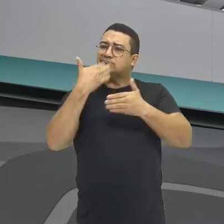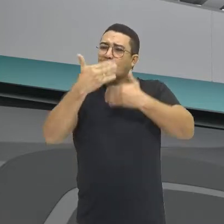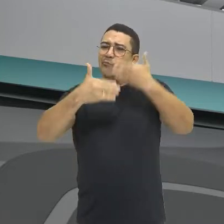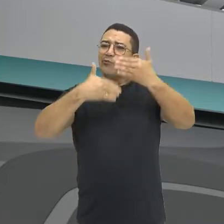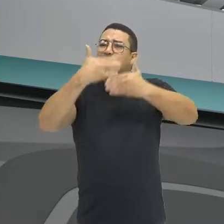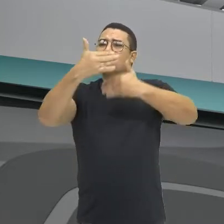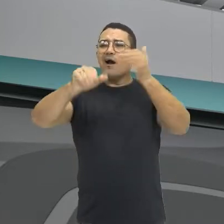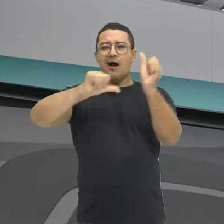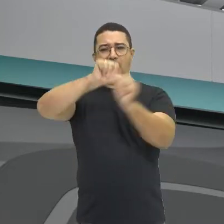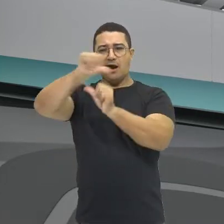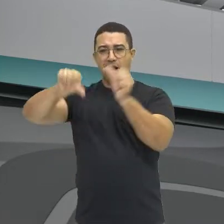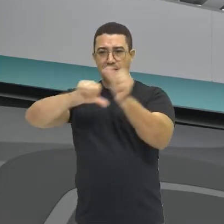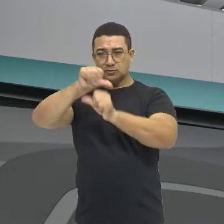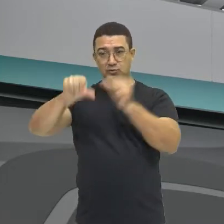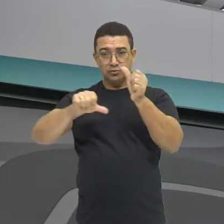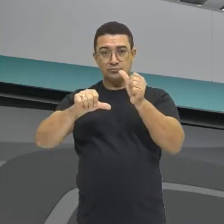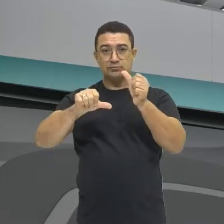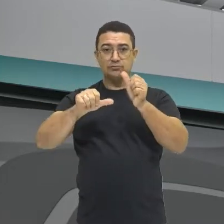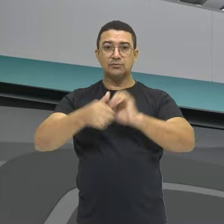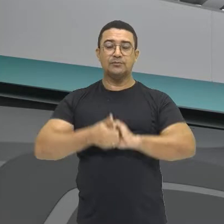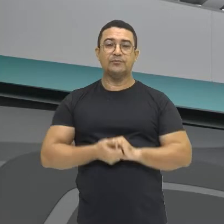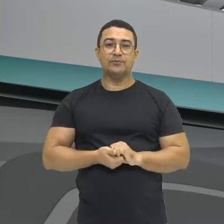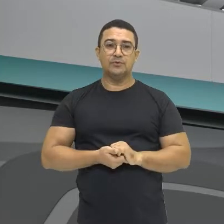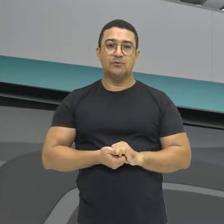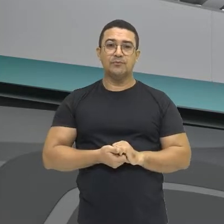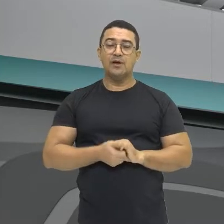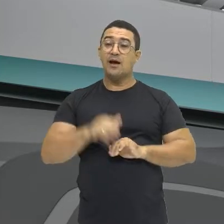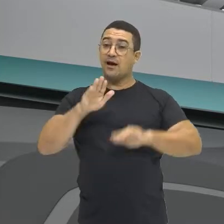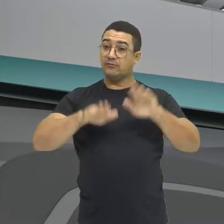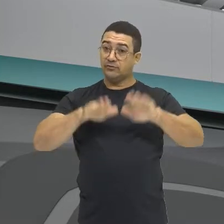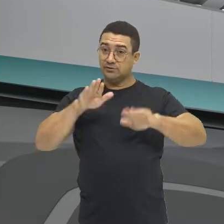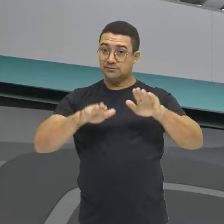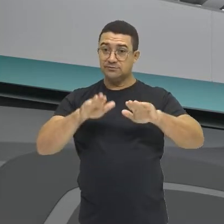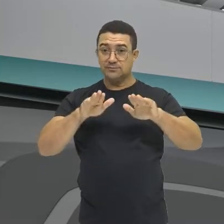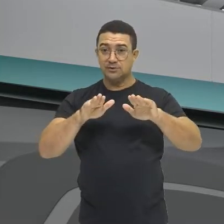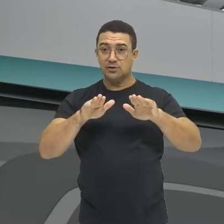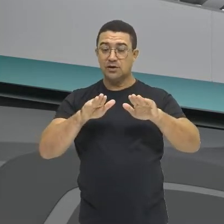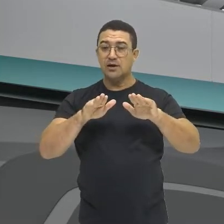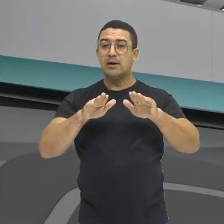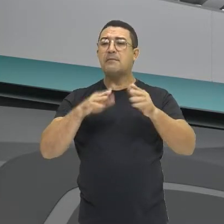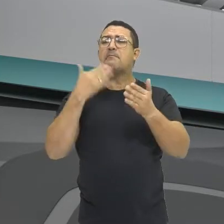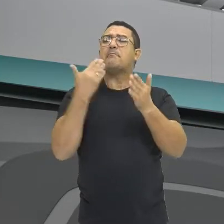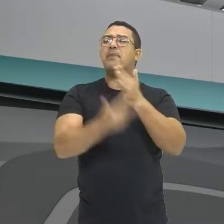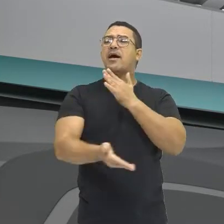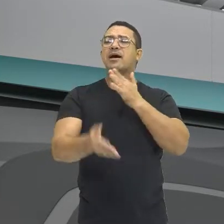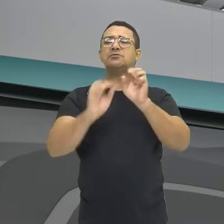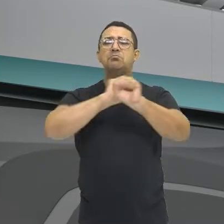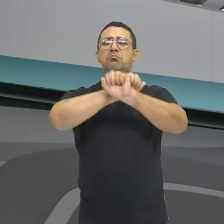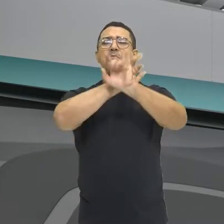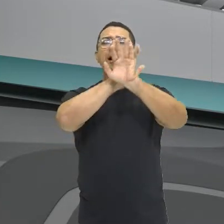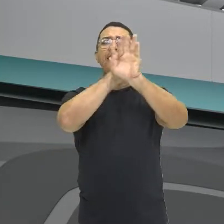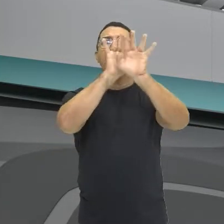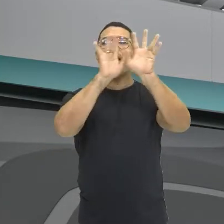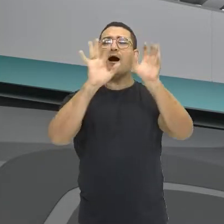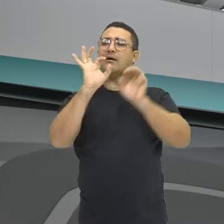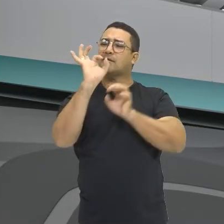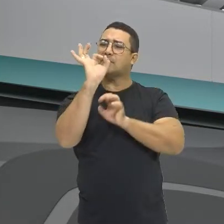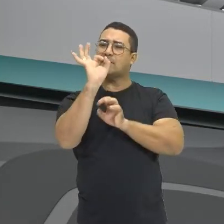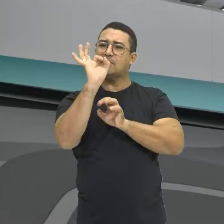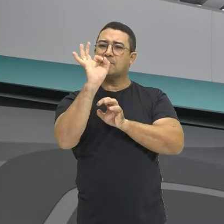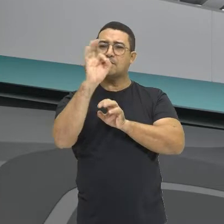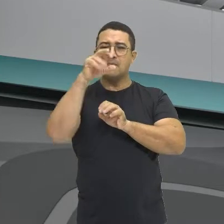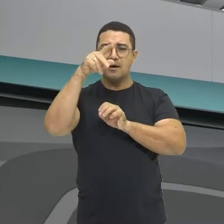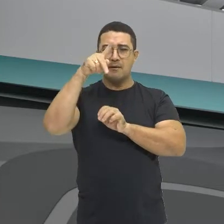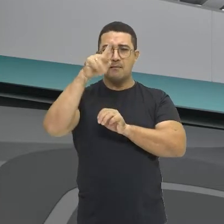ela fica ondulada. Ela perde, vamos dizer, o seu brilho total, aquela perfeição,